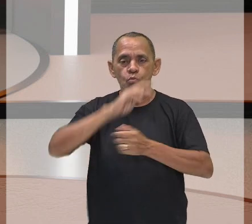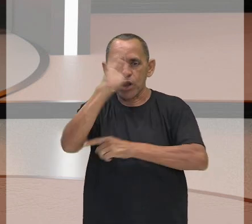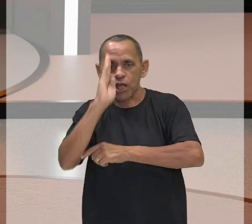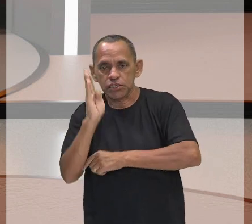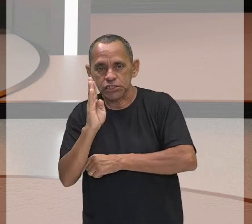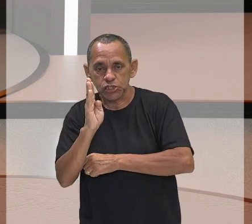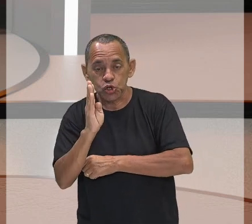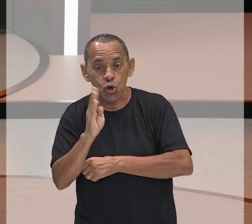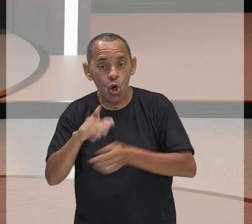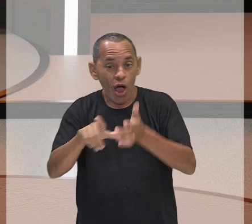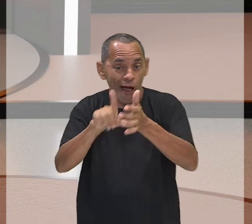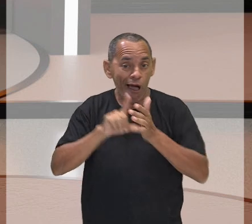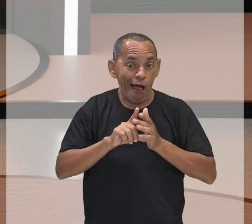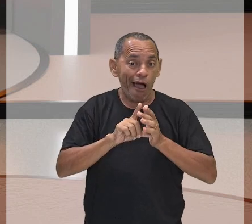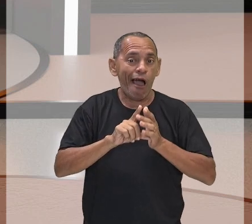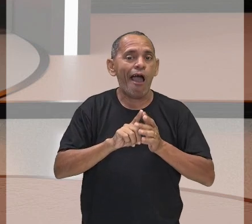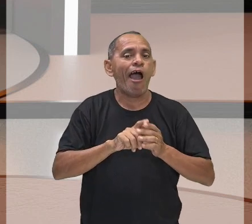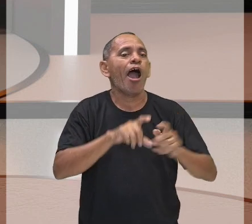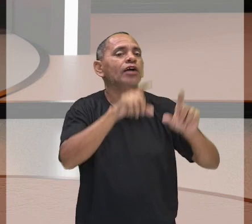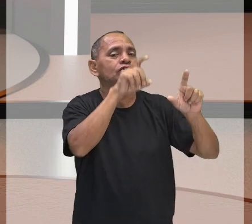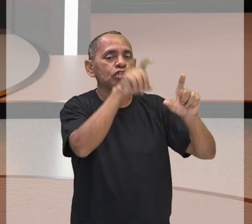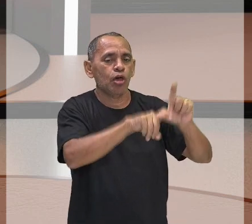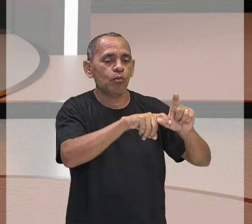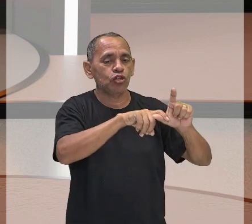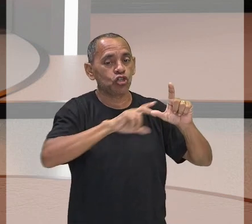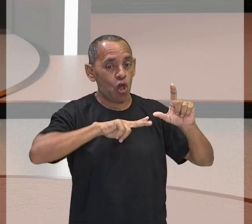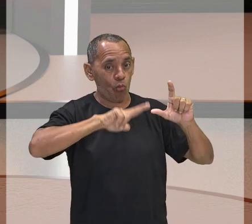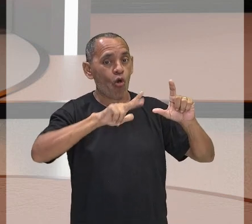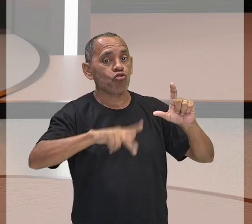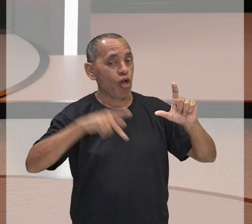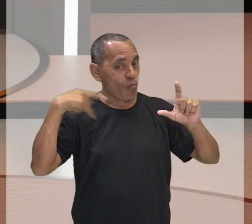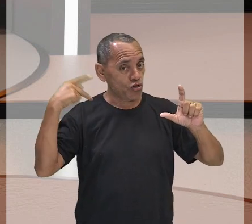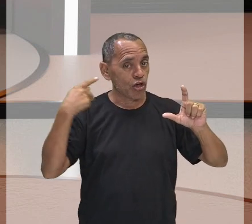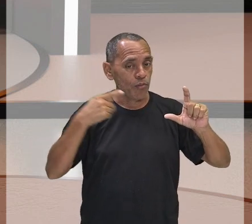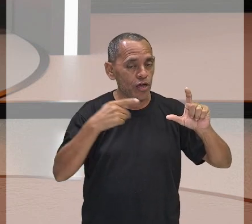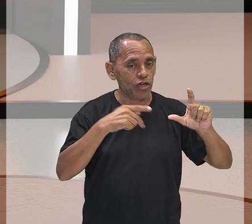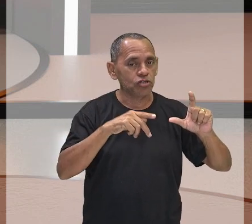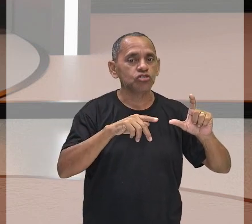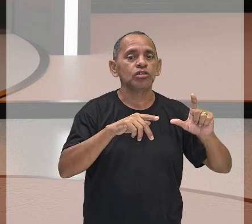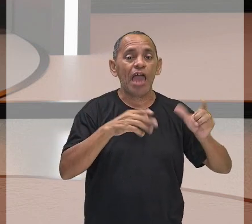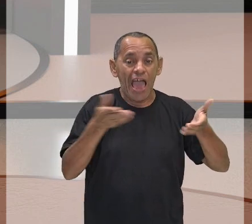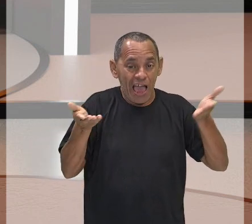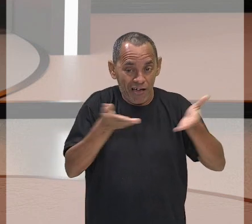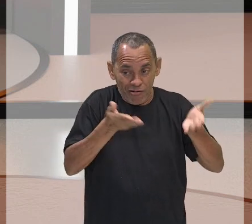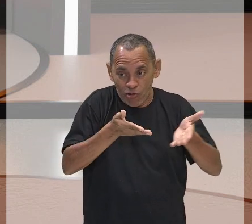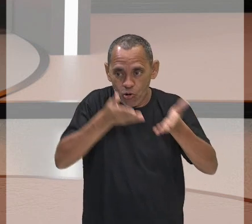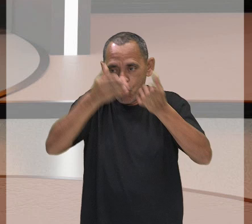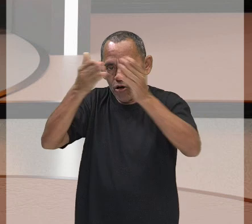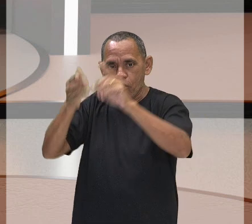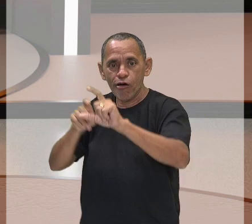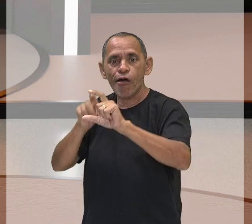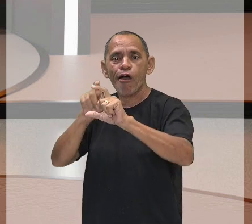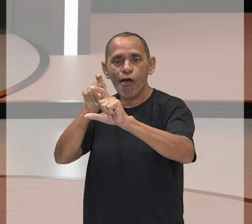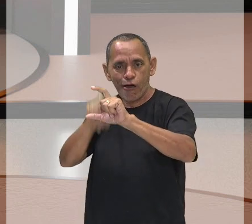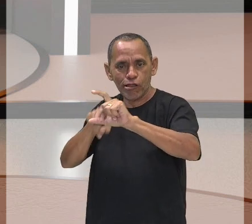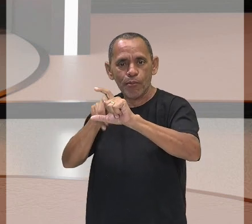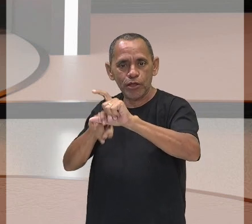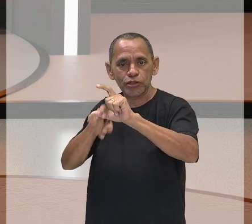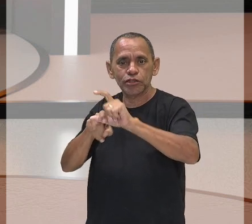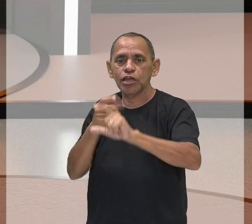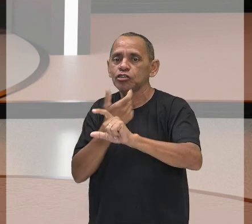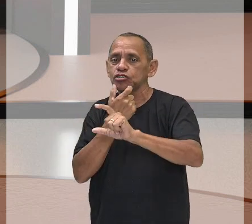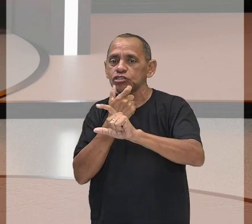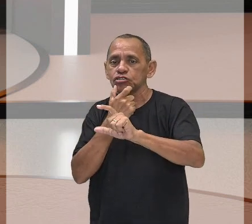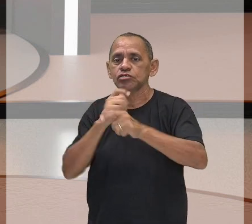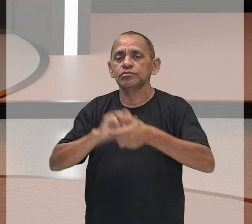dependente politicamente de Portugal e passando economicamente dependente dos ingleses.